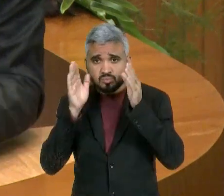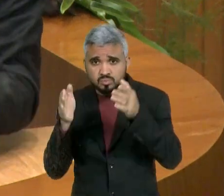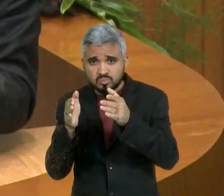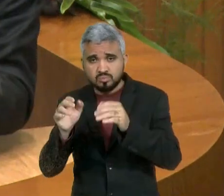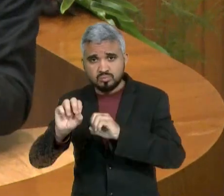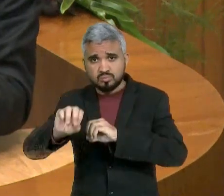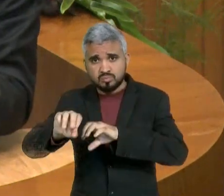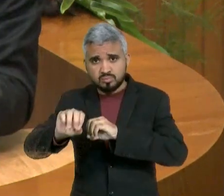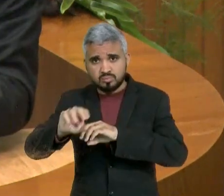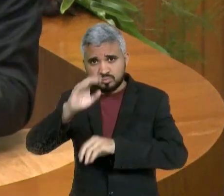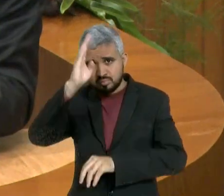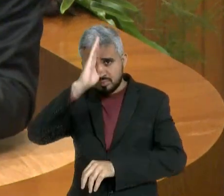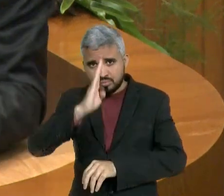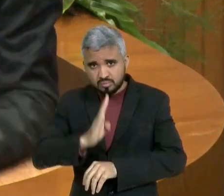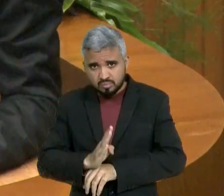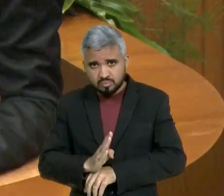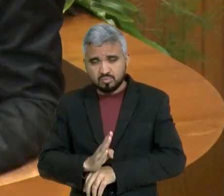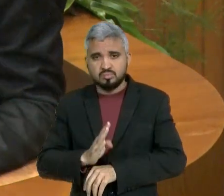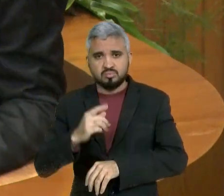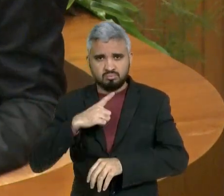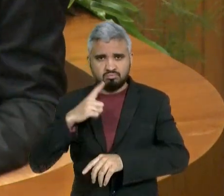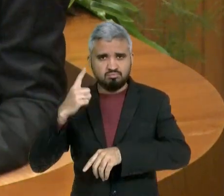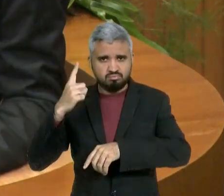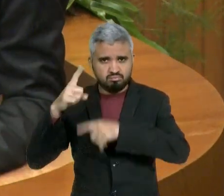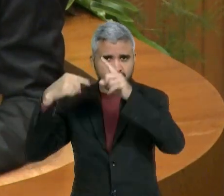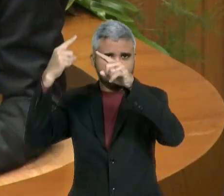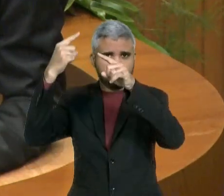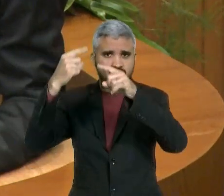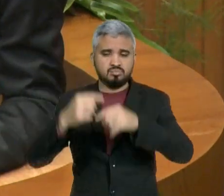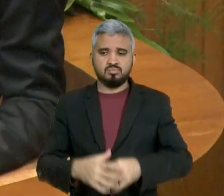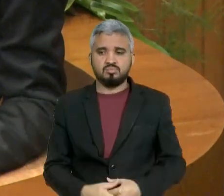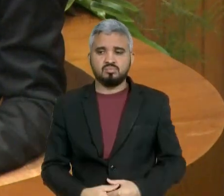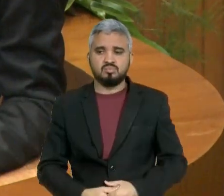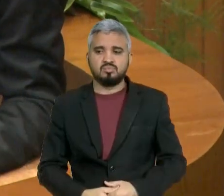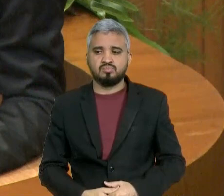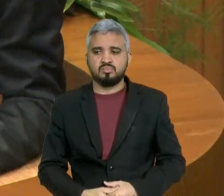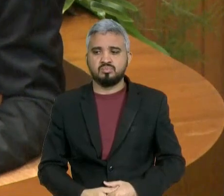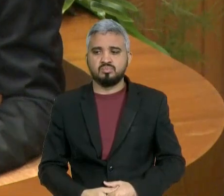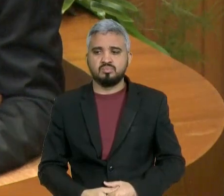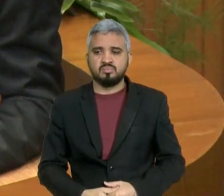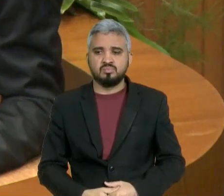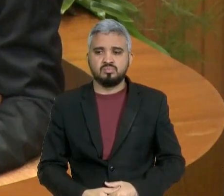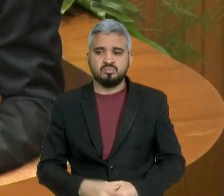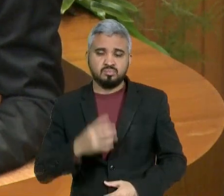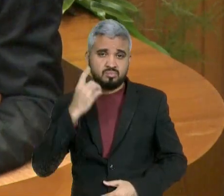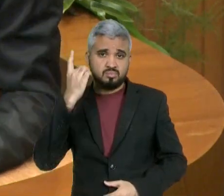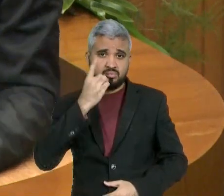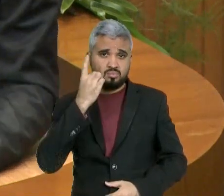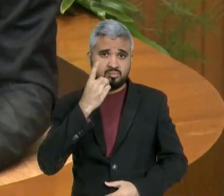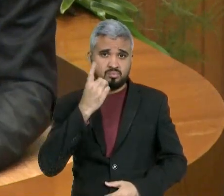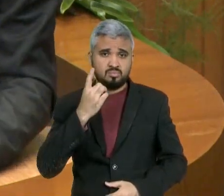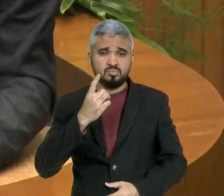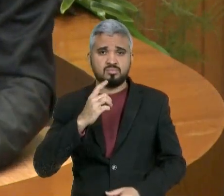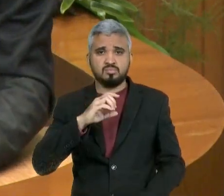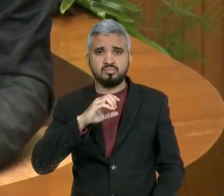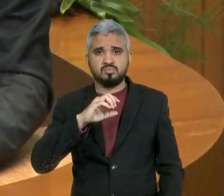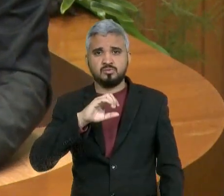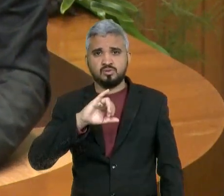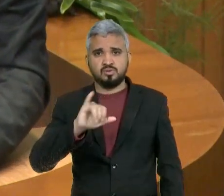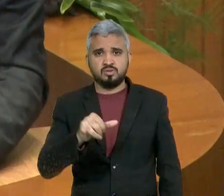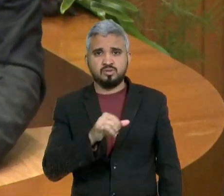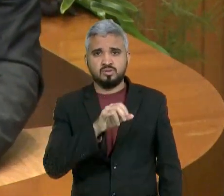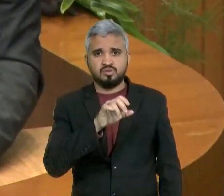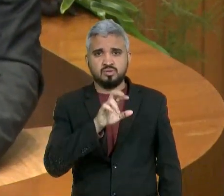têm sido fortalecidas. Então, quero destacar, porque, deputado Júnior Cascaria,